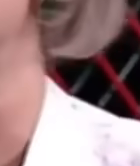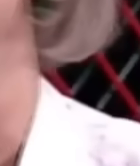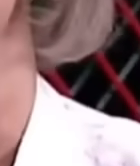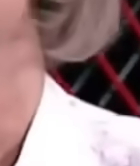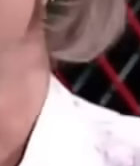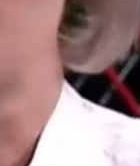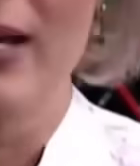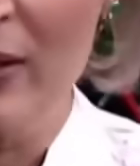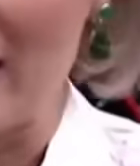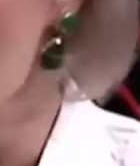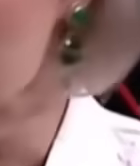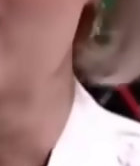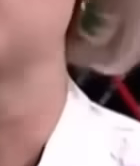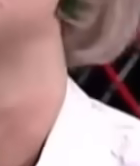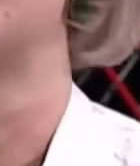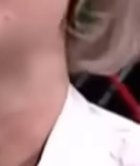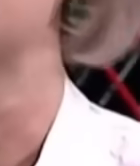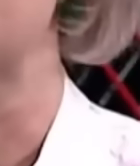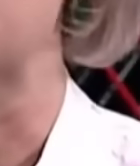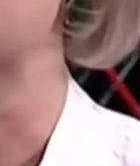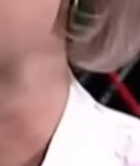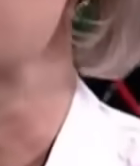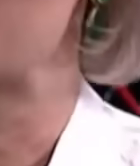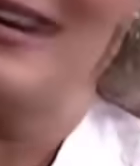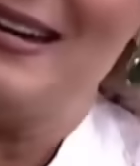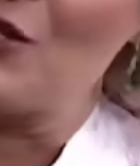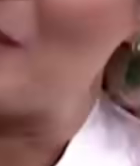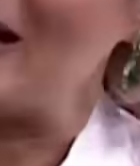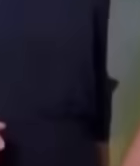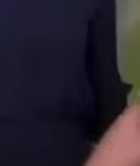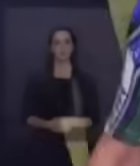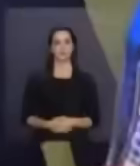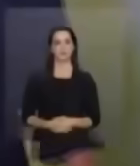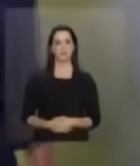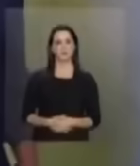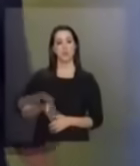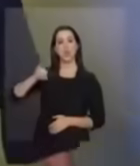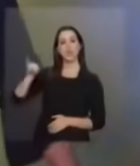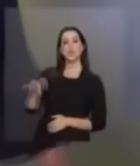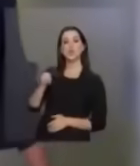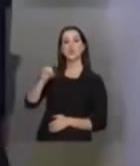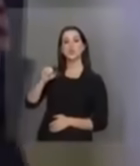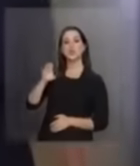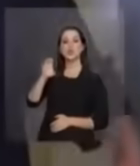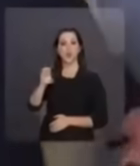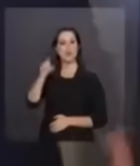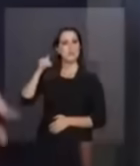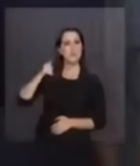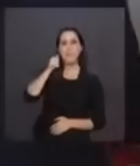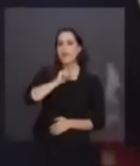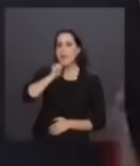fazendo ressalvas, pontuando tudo isso, por exemplo, que o Will acabou de colocar aqui, que a gente confia desconfiando, que